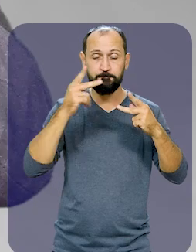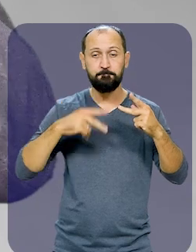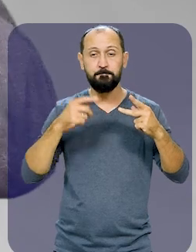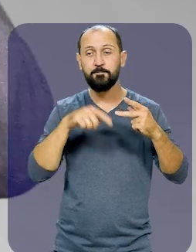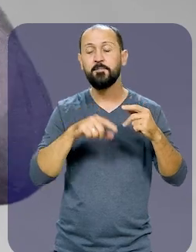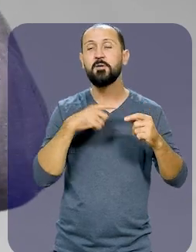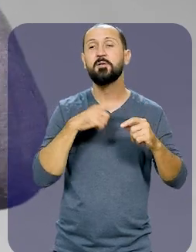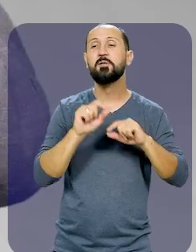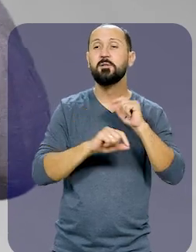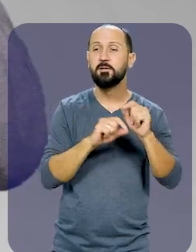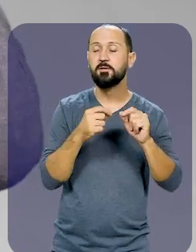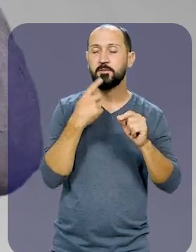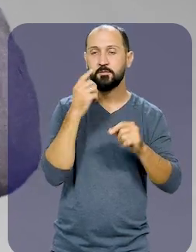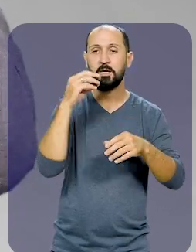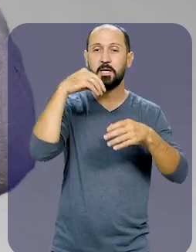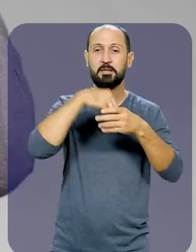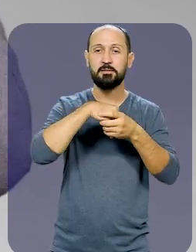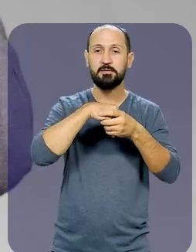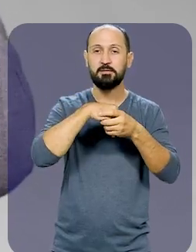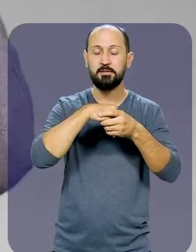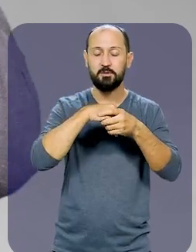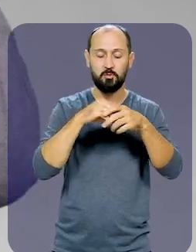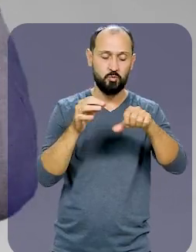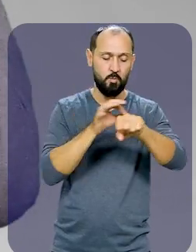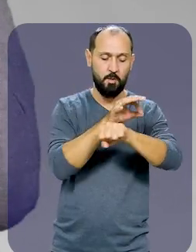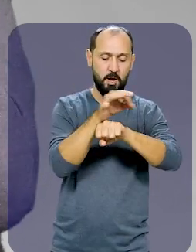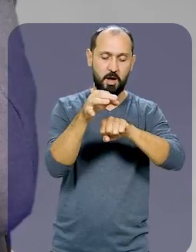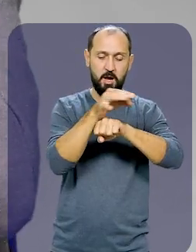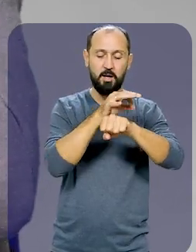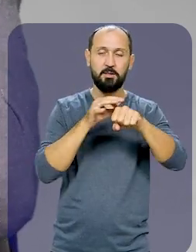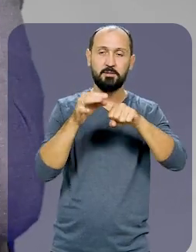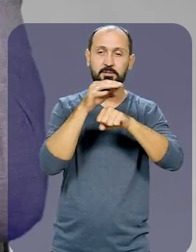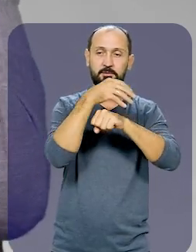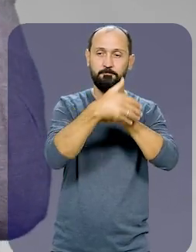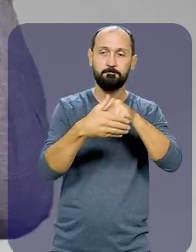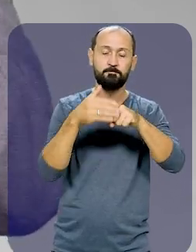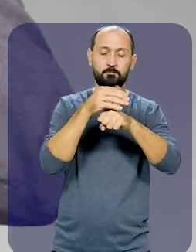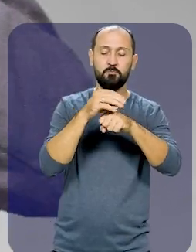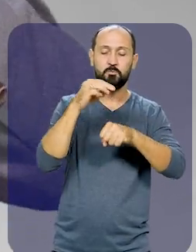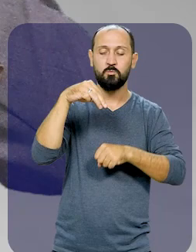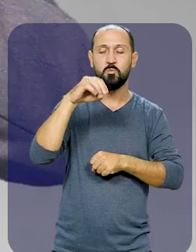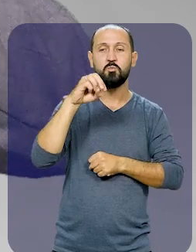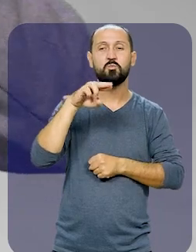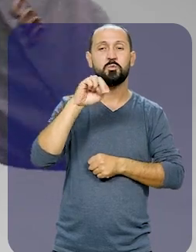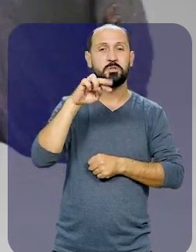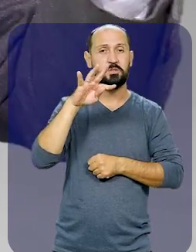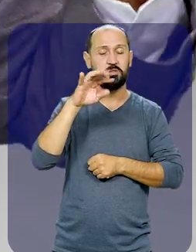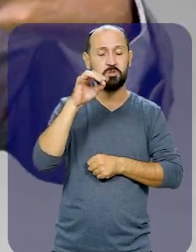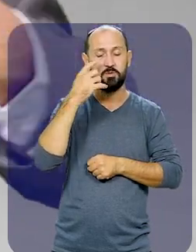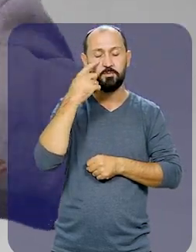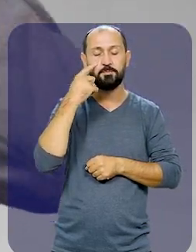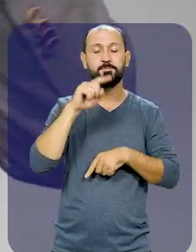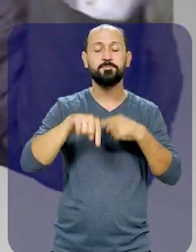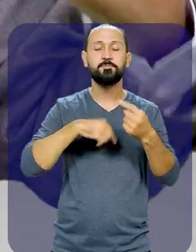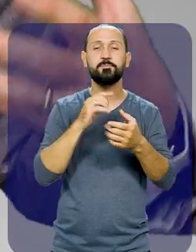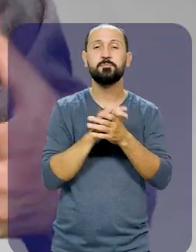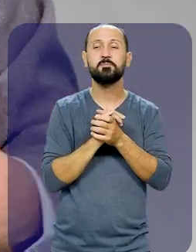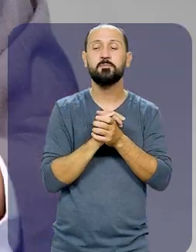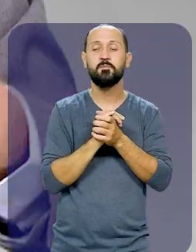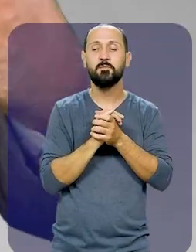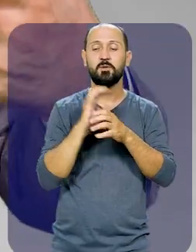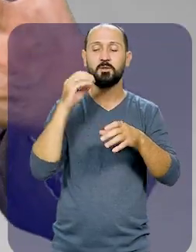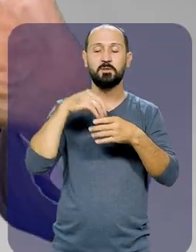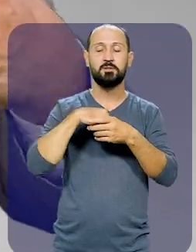spike, ela fica dentro de uma célula imune chamada monócito e circula no